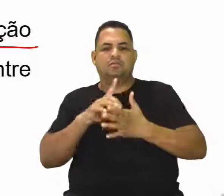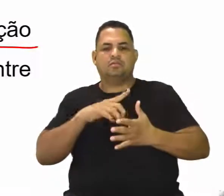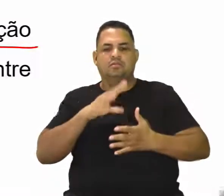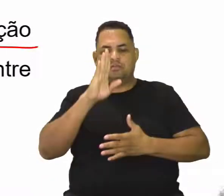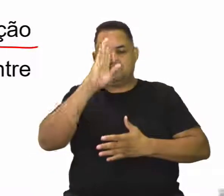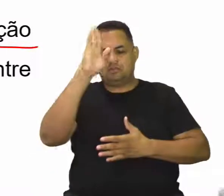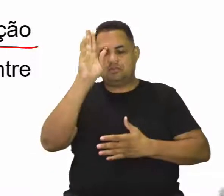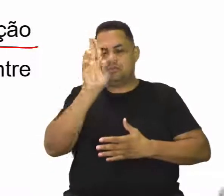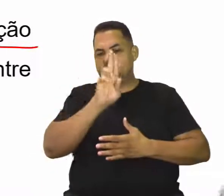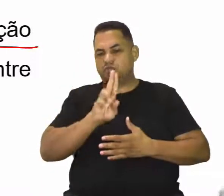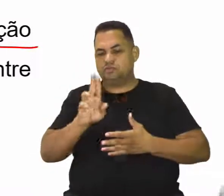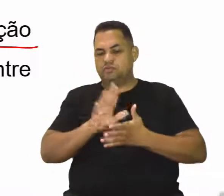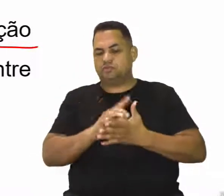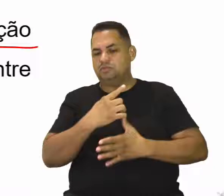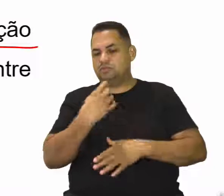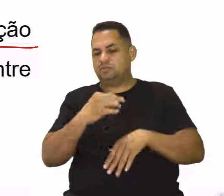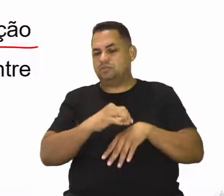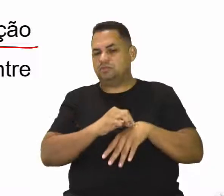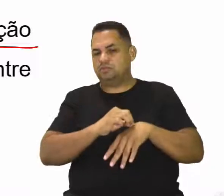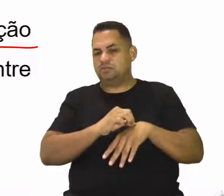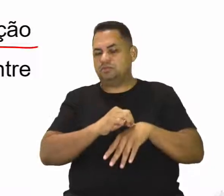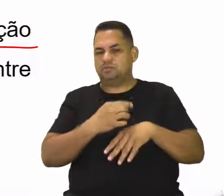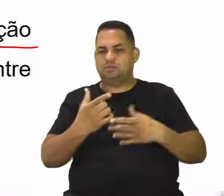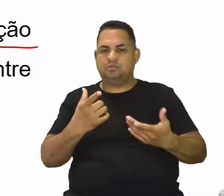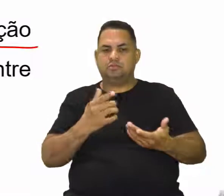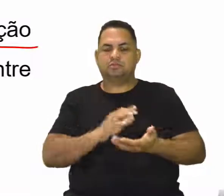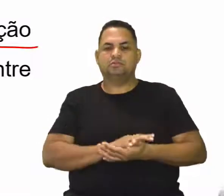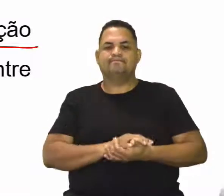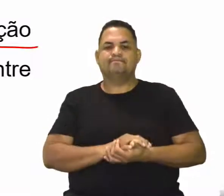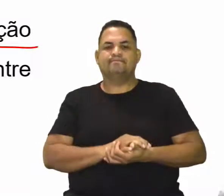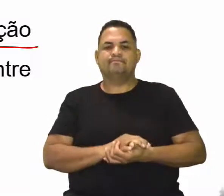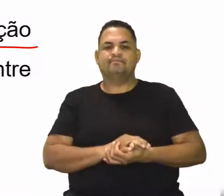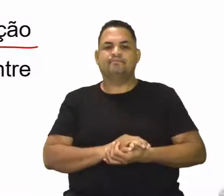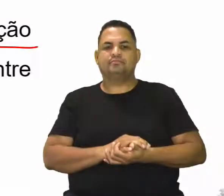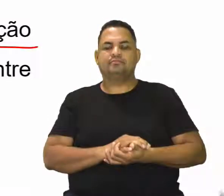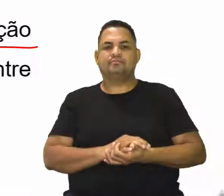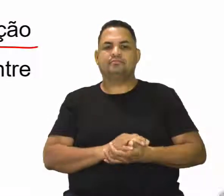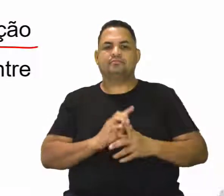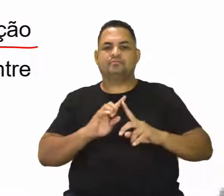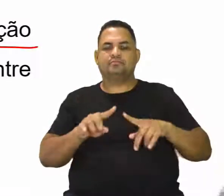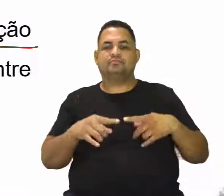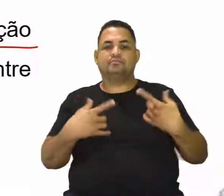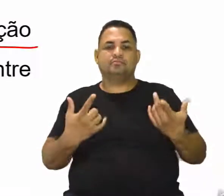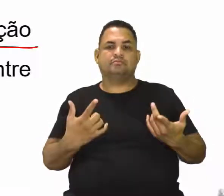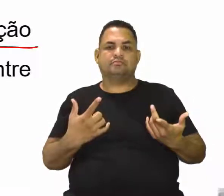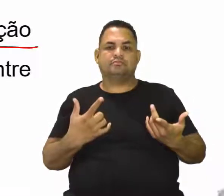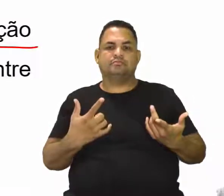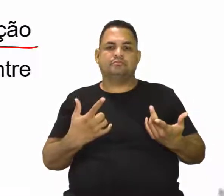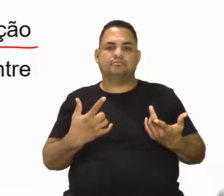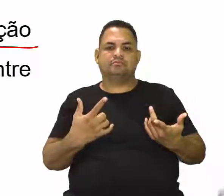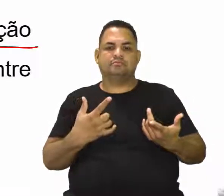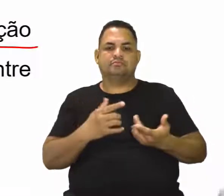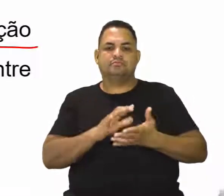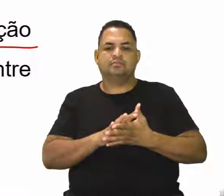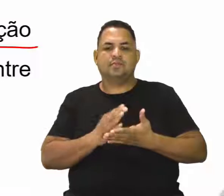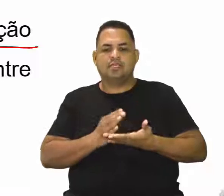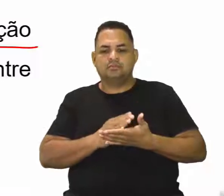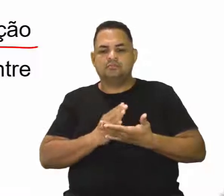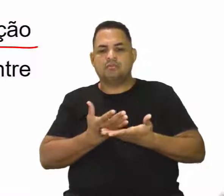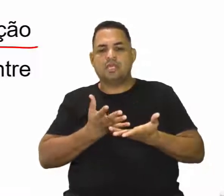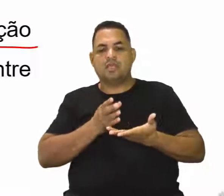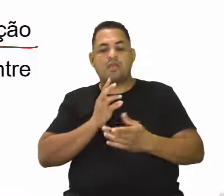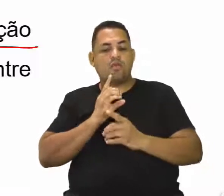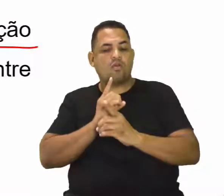principais consumidores dessa carne. Incrível. Mas é uma questão de ganhar